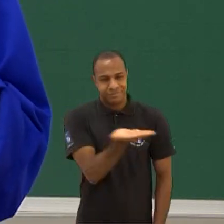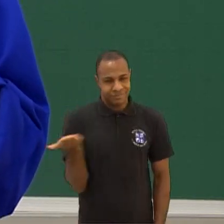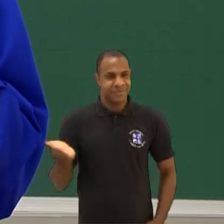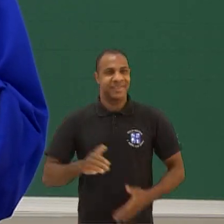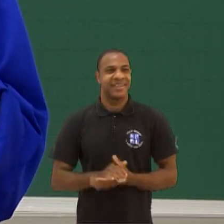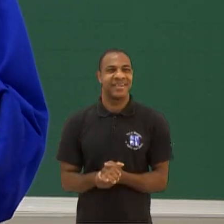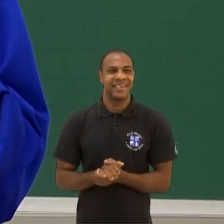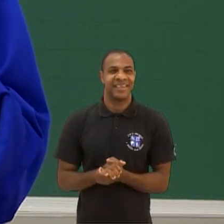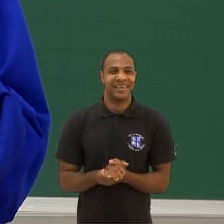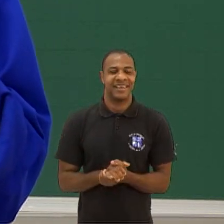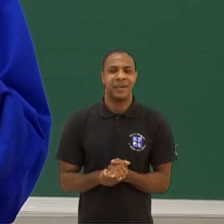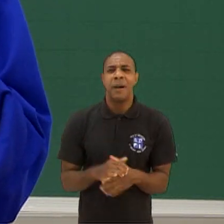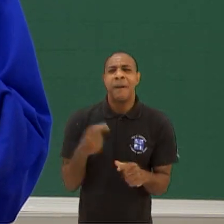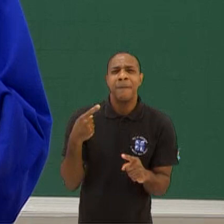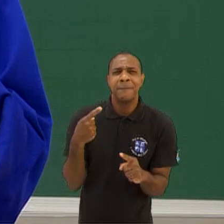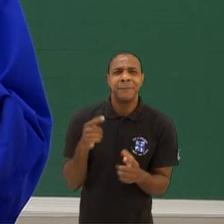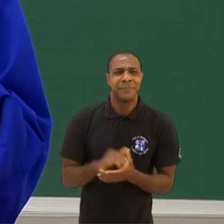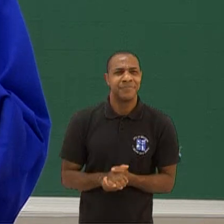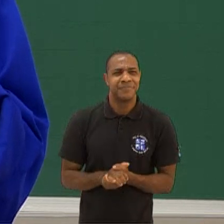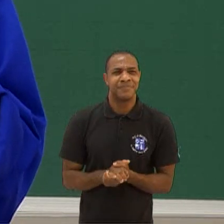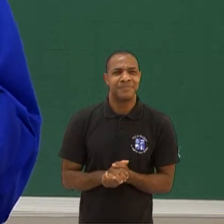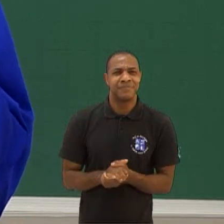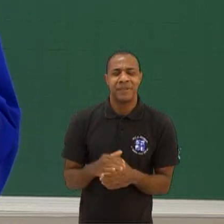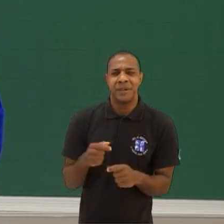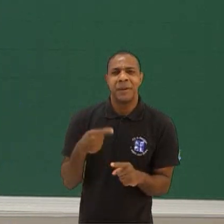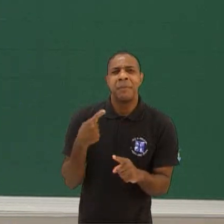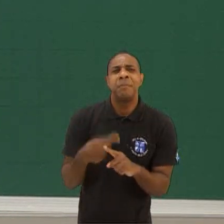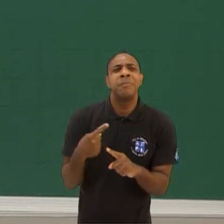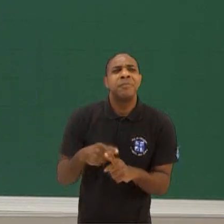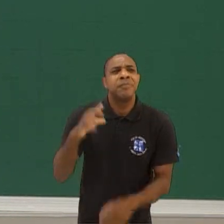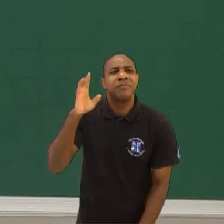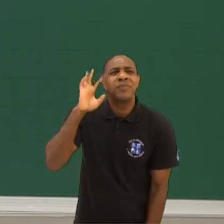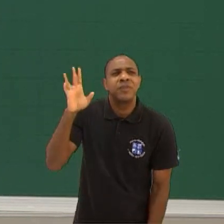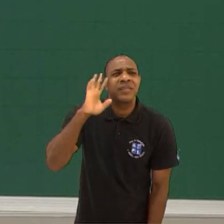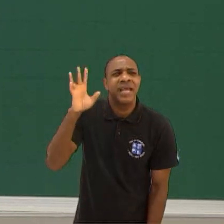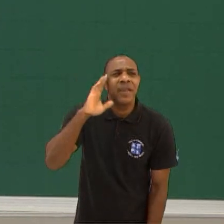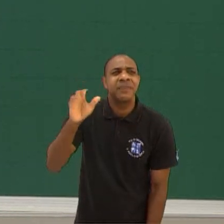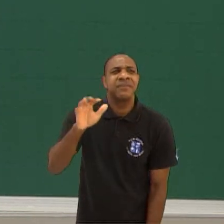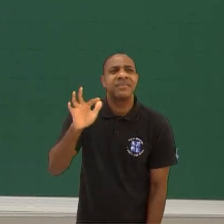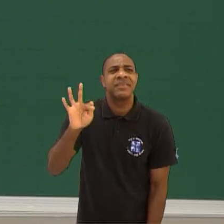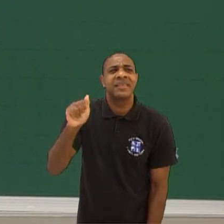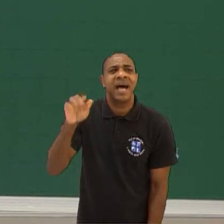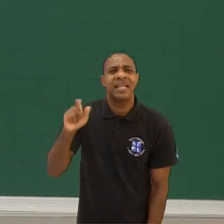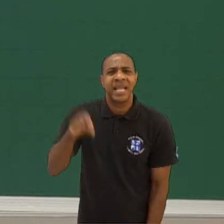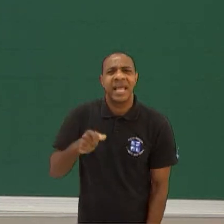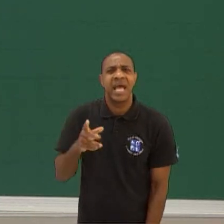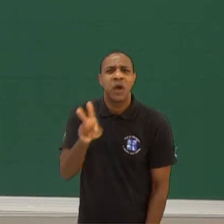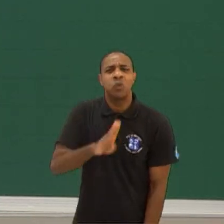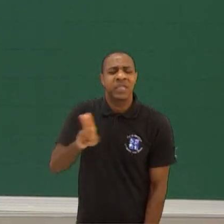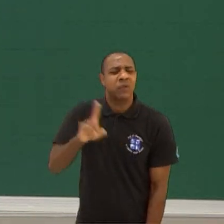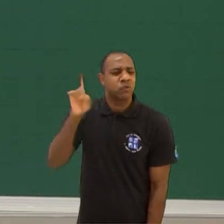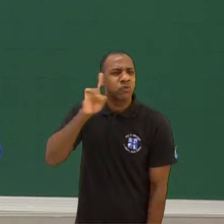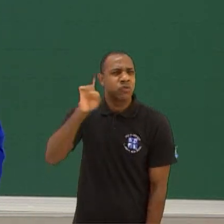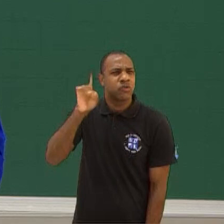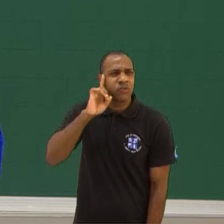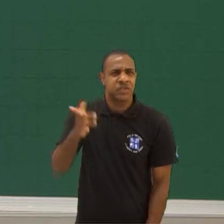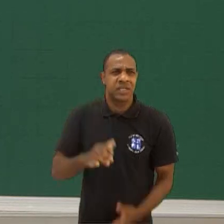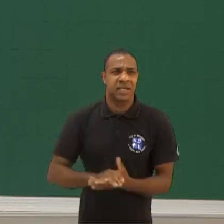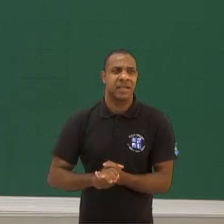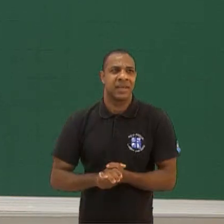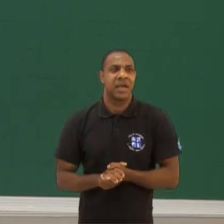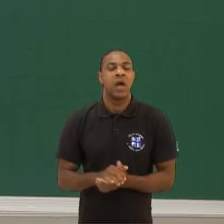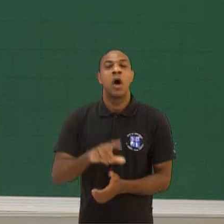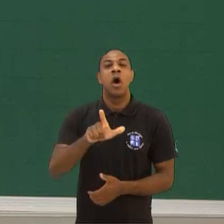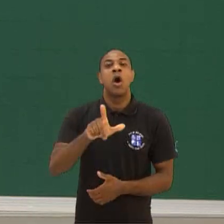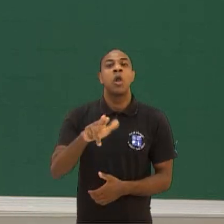gente. Vamos lá, temos uma pergunta aqui. O Teorema de Thales é usado no dia a dia? Quem perguntou foi o Lucas Albuquerque, do